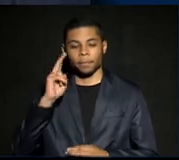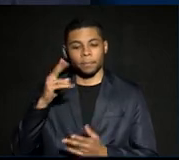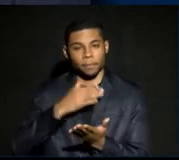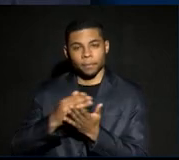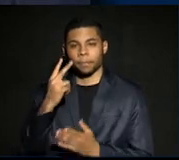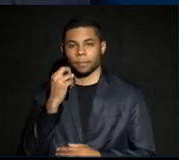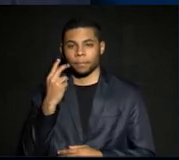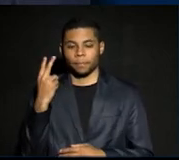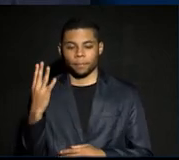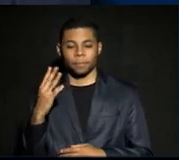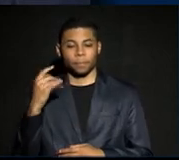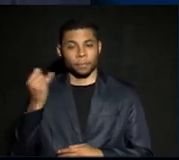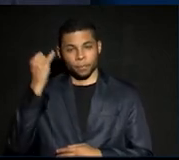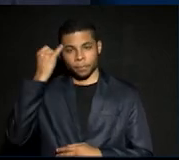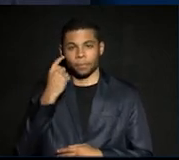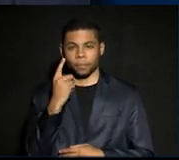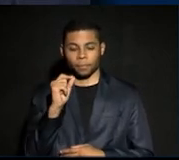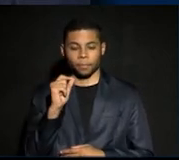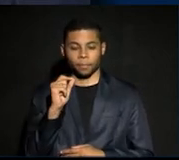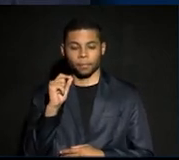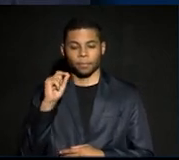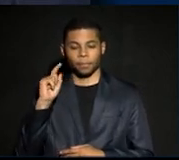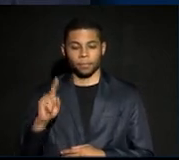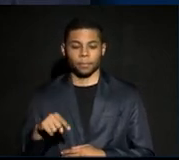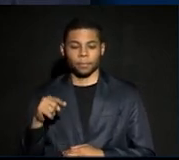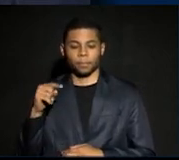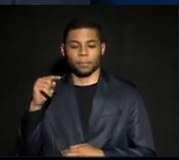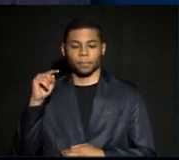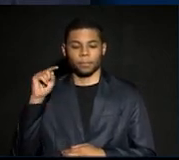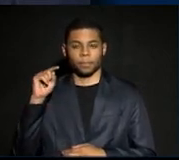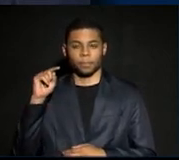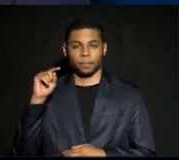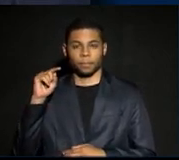início de 2024 com juros de 10,5%,